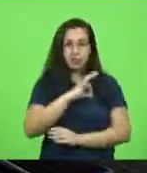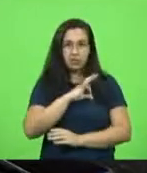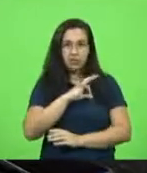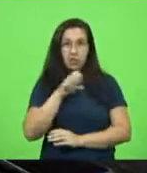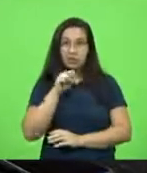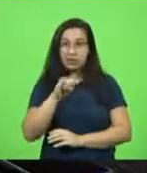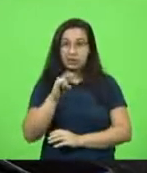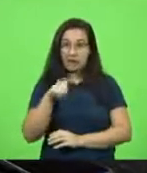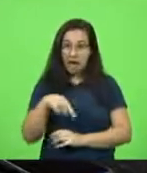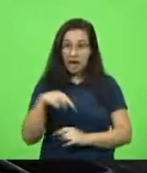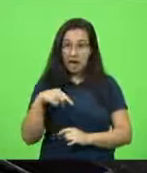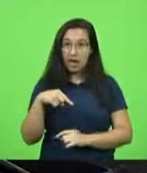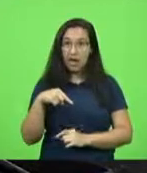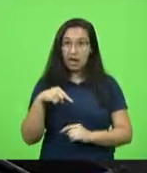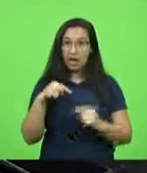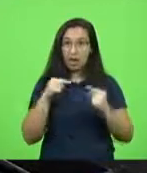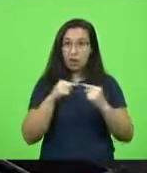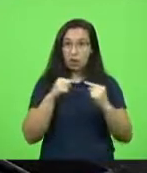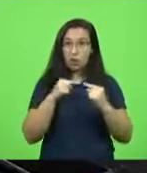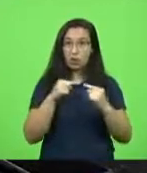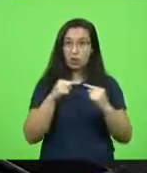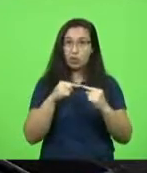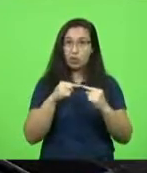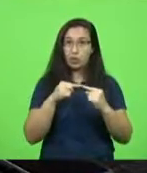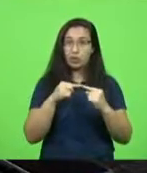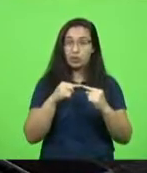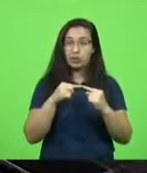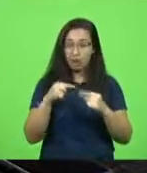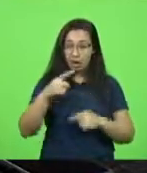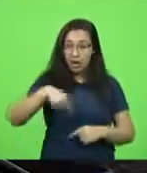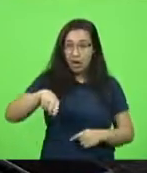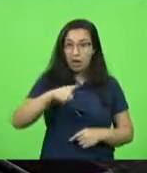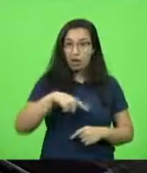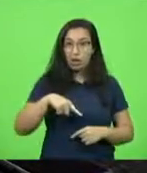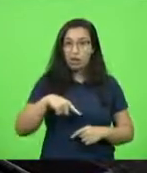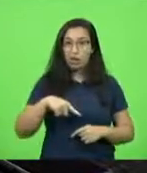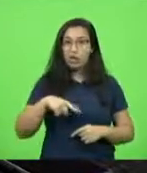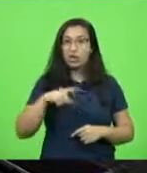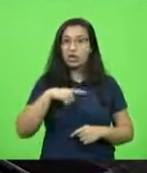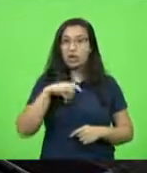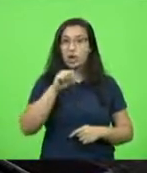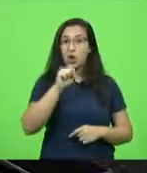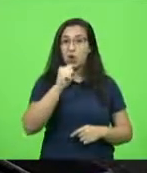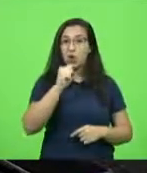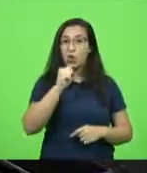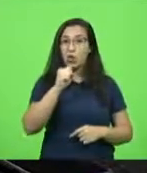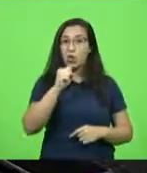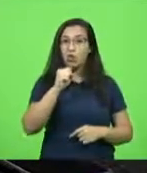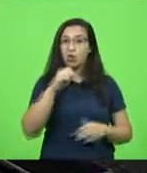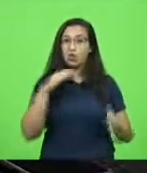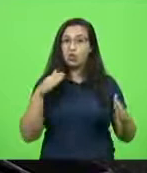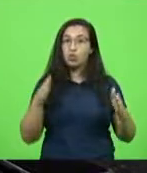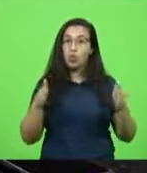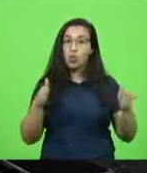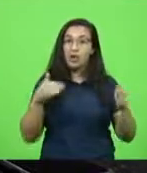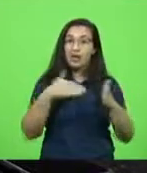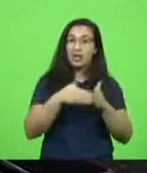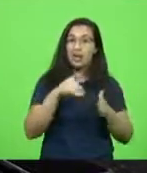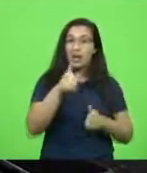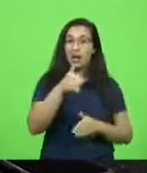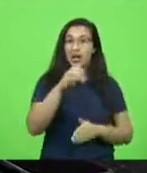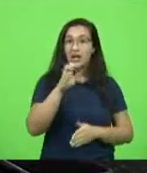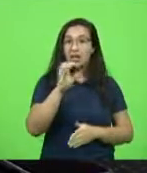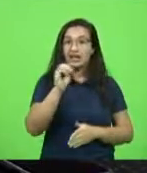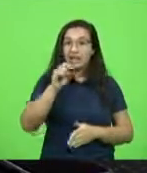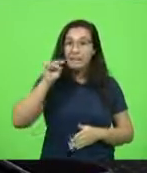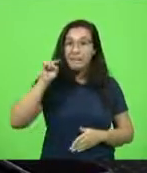for dessa forma Deputado Kennedy e nós Recebemos a média de 8 a 10 mil pessoas em Joinville vindo de todas as